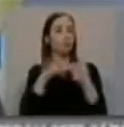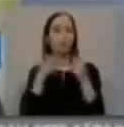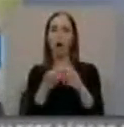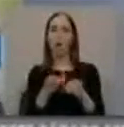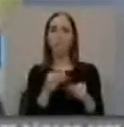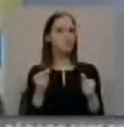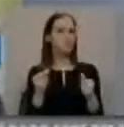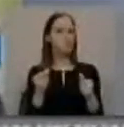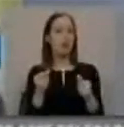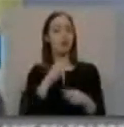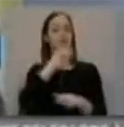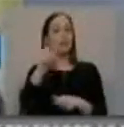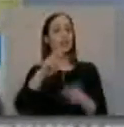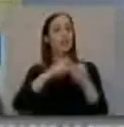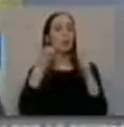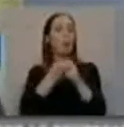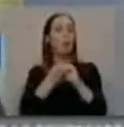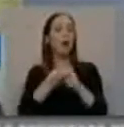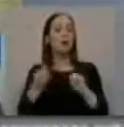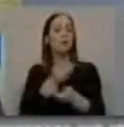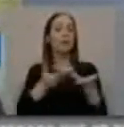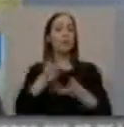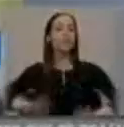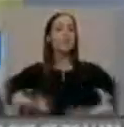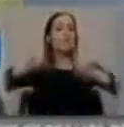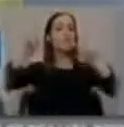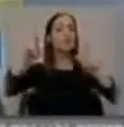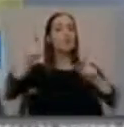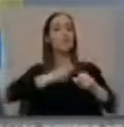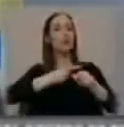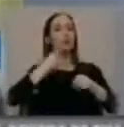da nossa dívida, o problema do nosso crescimento económico, é sem dúvida mudando de política e mudando de governo.